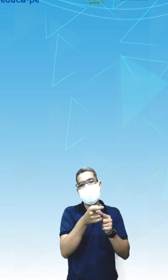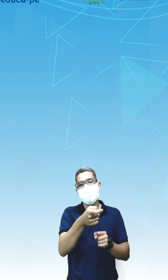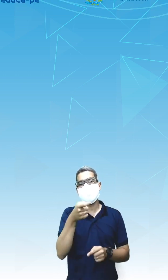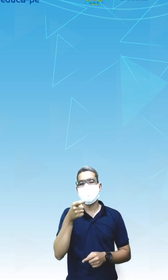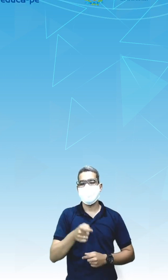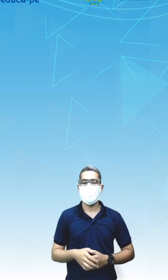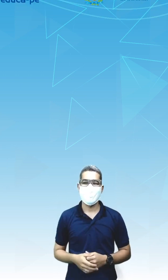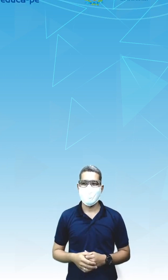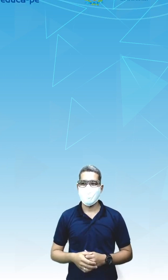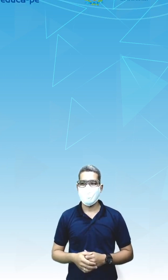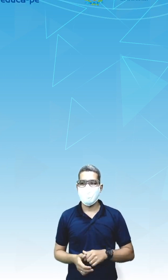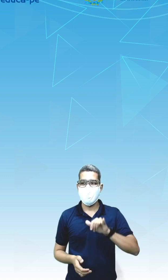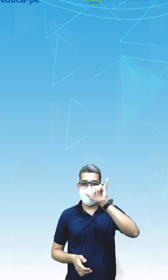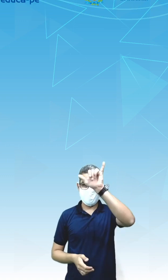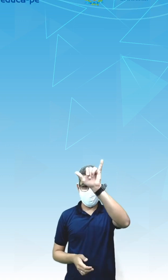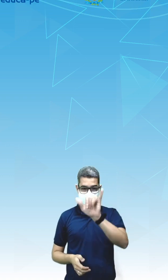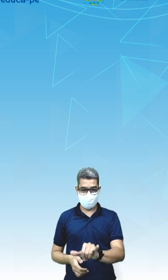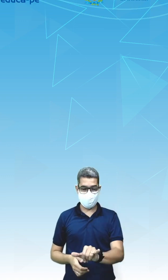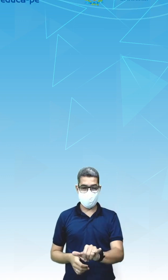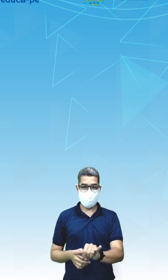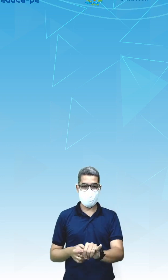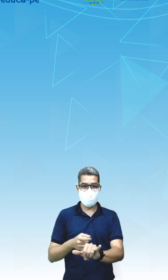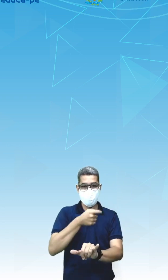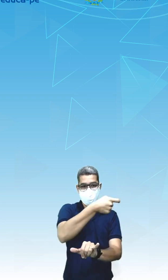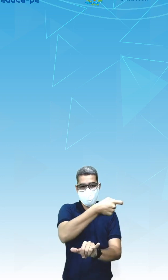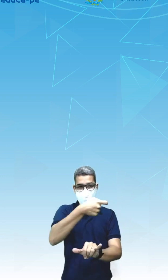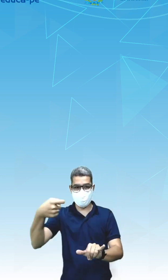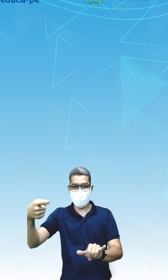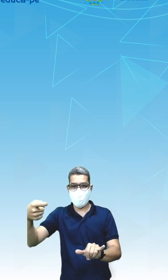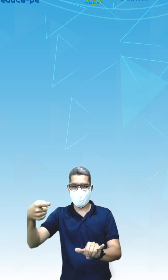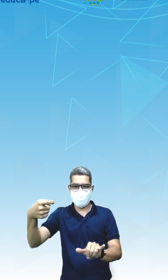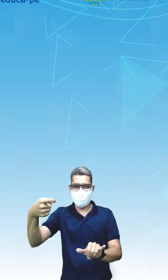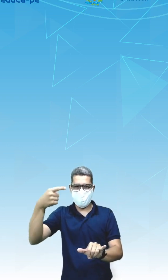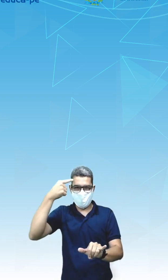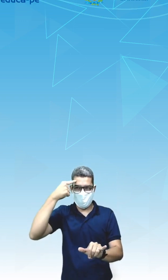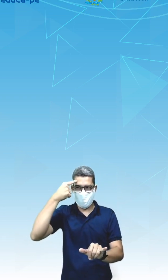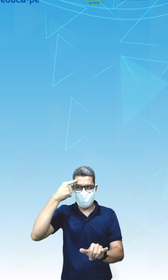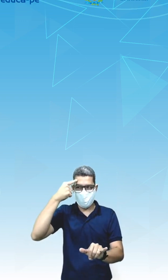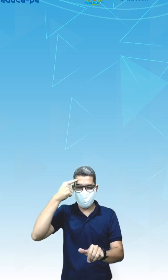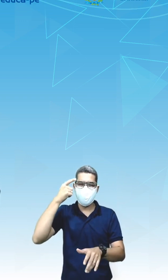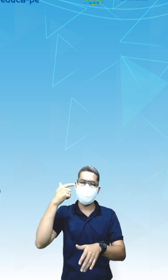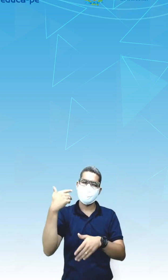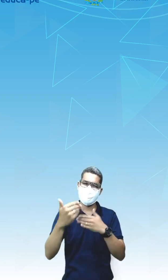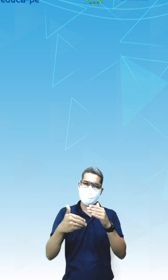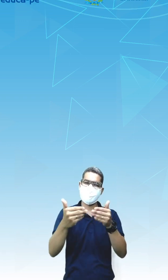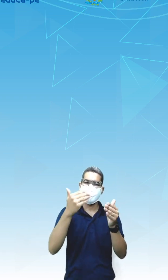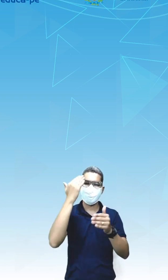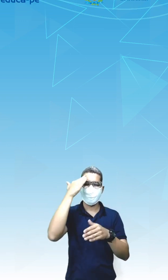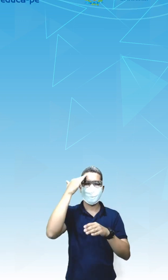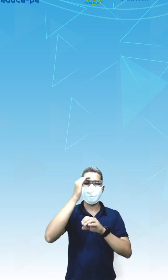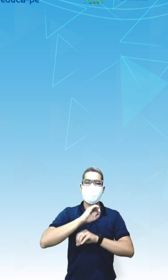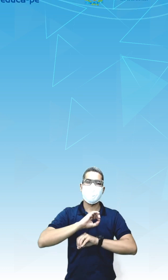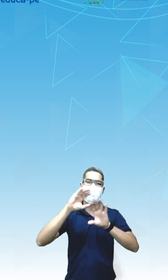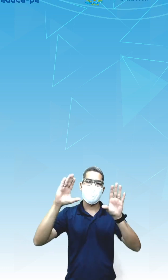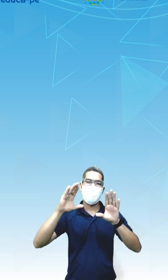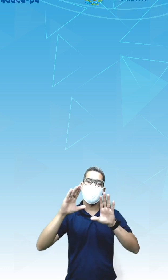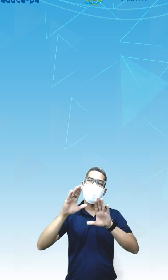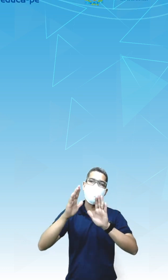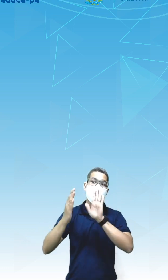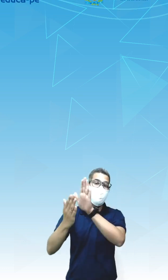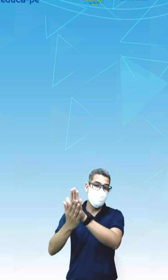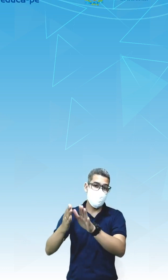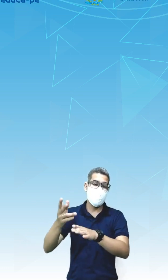perceber? Deu para perceber, meus amores? Não? Mas com o tempo dá para vocês perceberem. E procura a professora